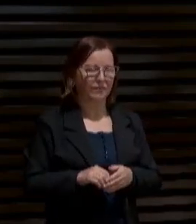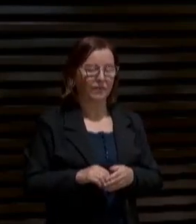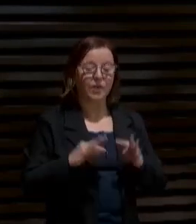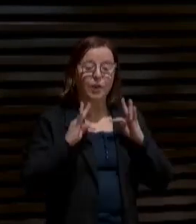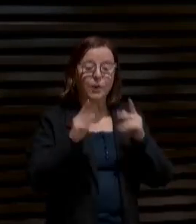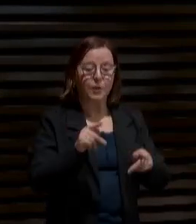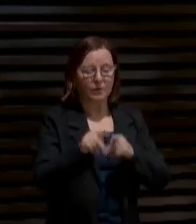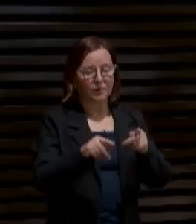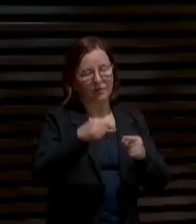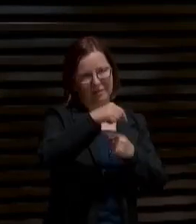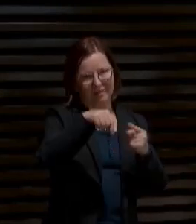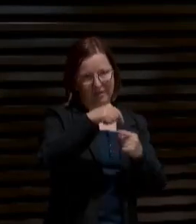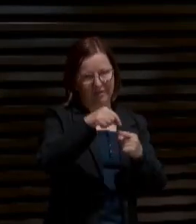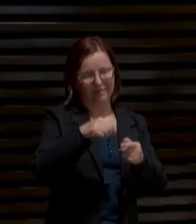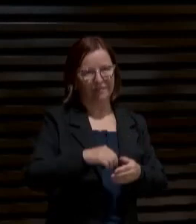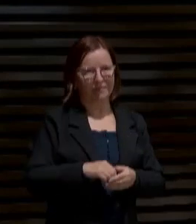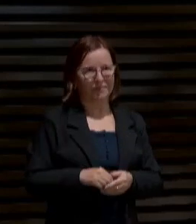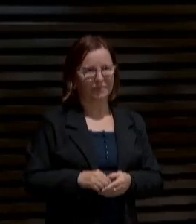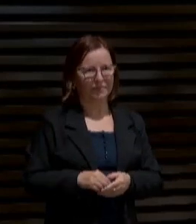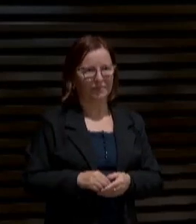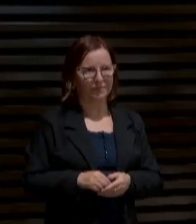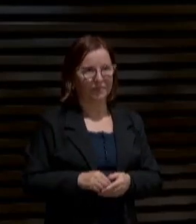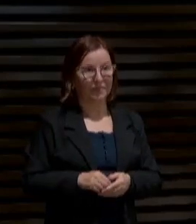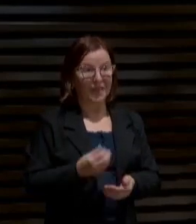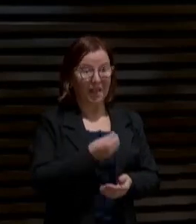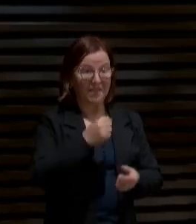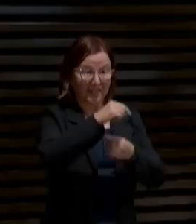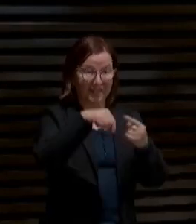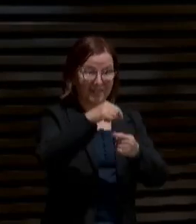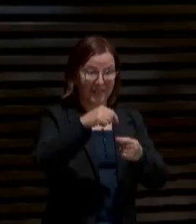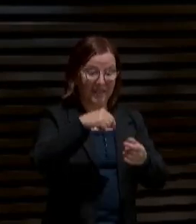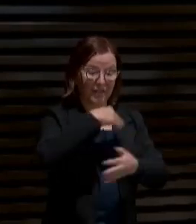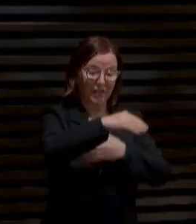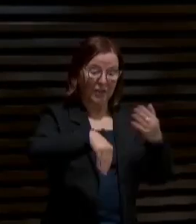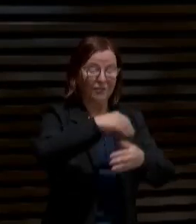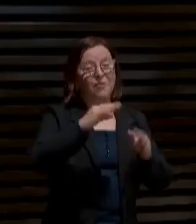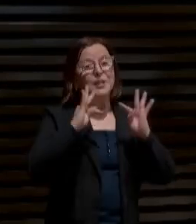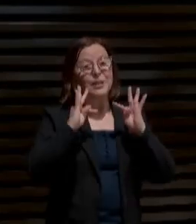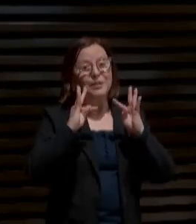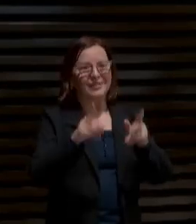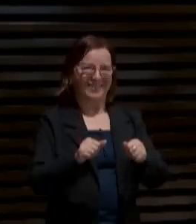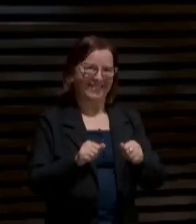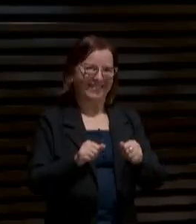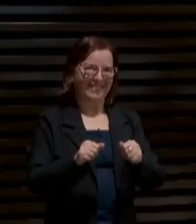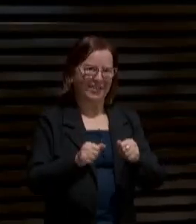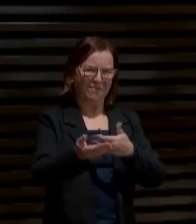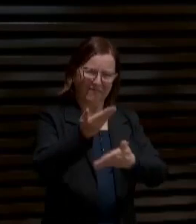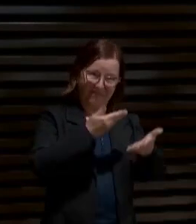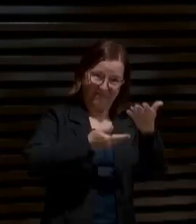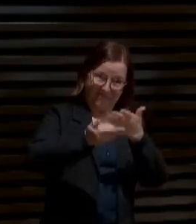santos se viu como essa vida de santidade envolve tudo meu irmão Olá tudo relacionamentos